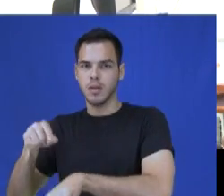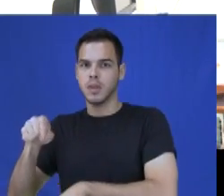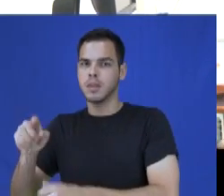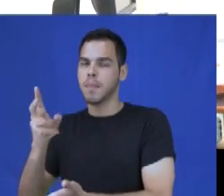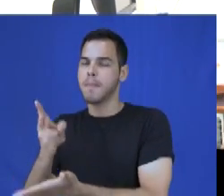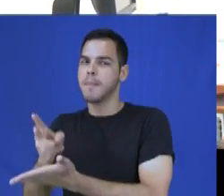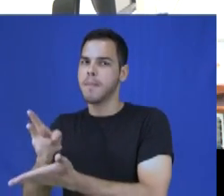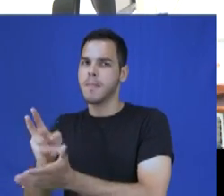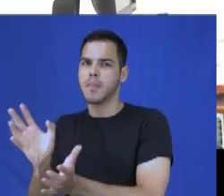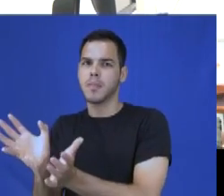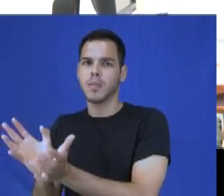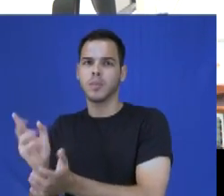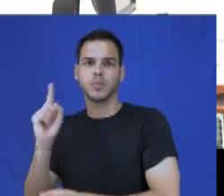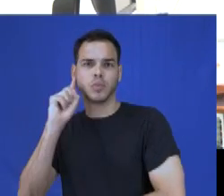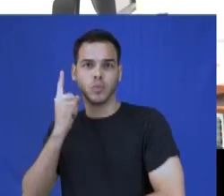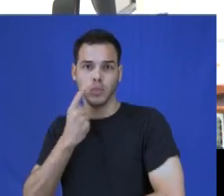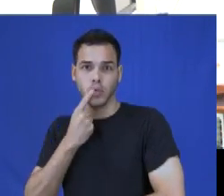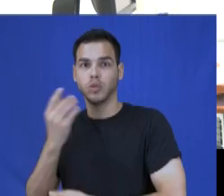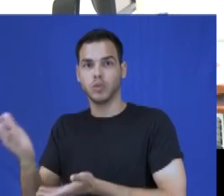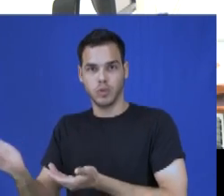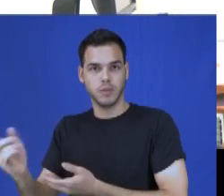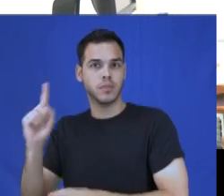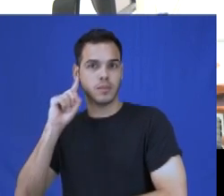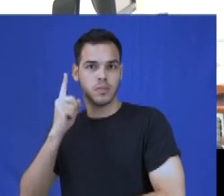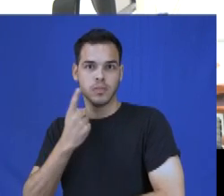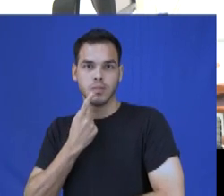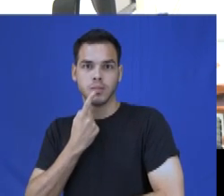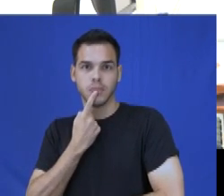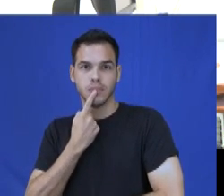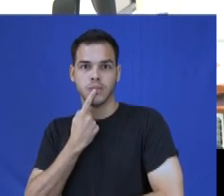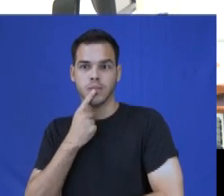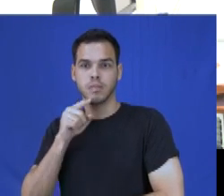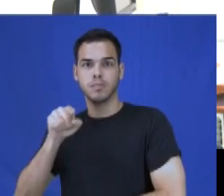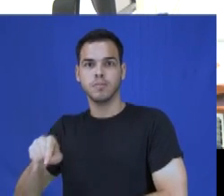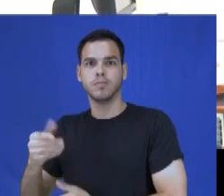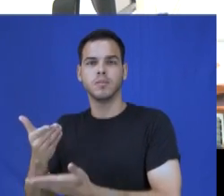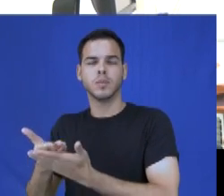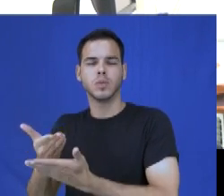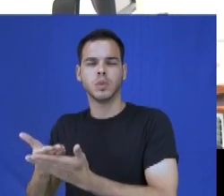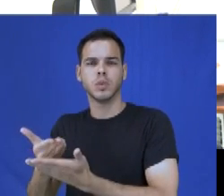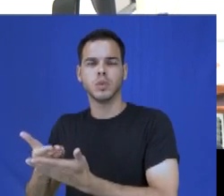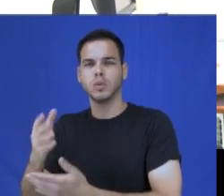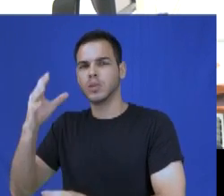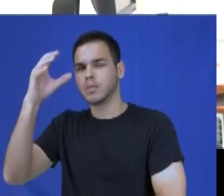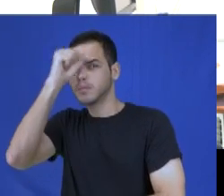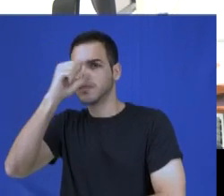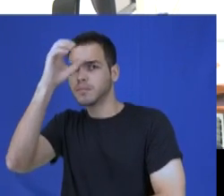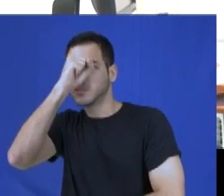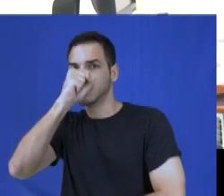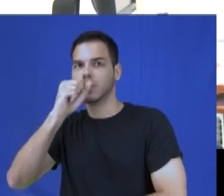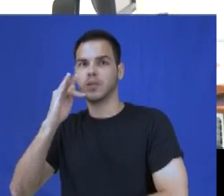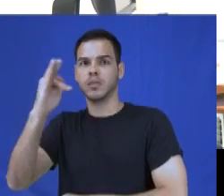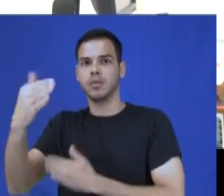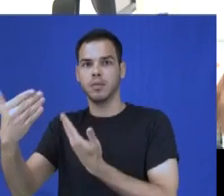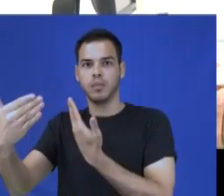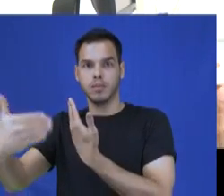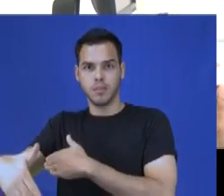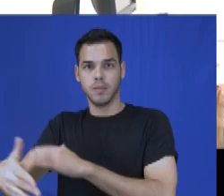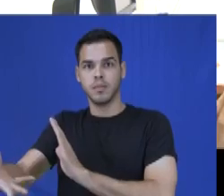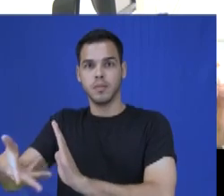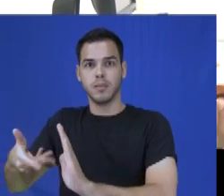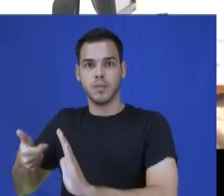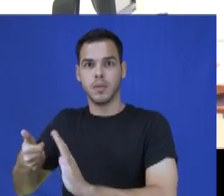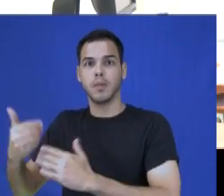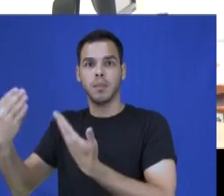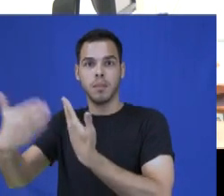mesmo grupo de surdos, de jovens surdos, trabalham preparatório para o ProLibras,